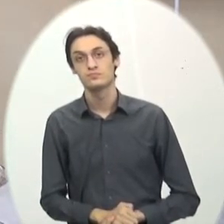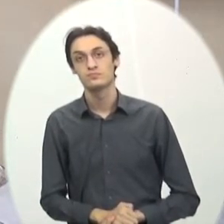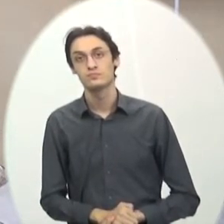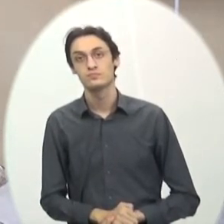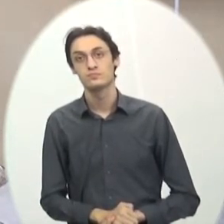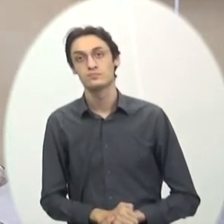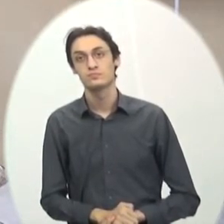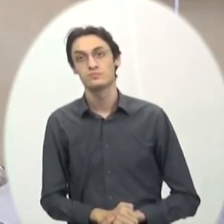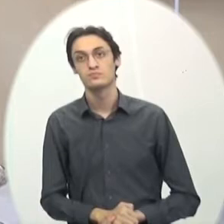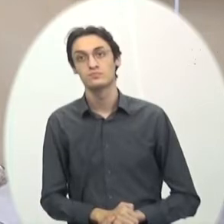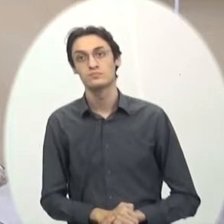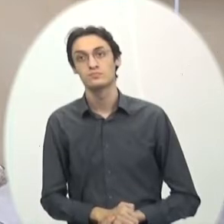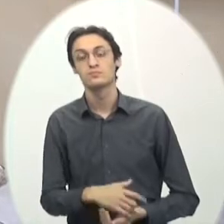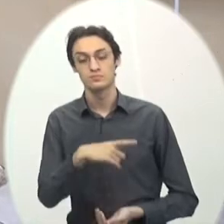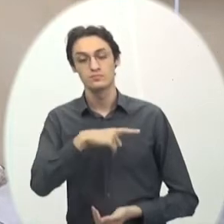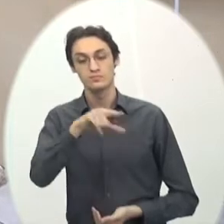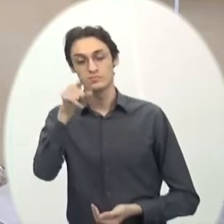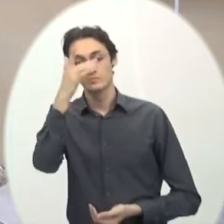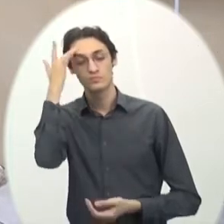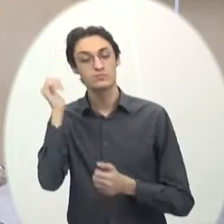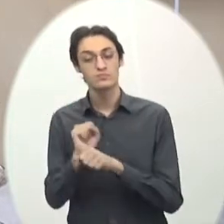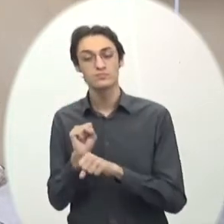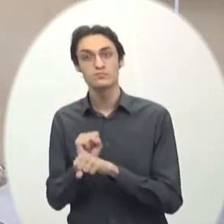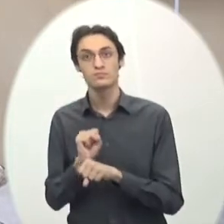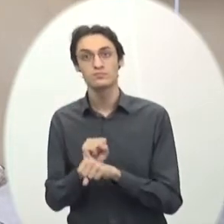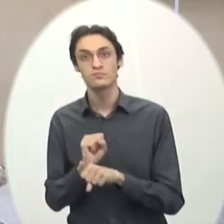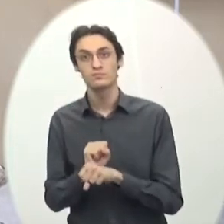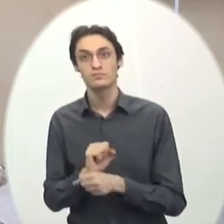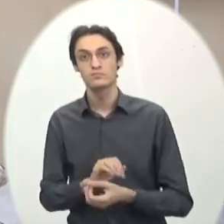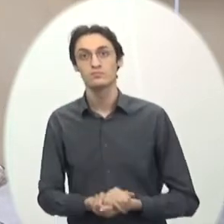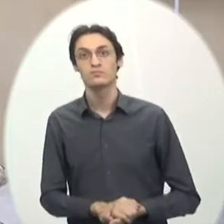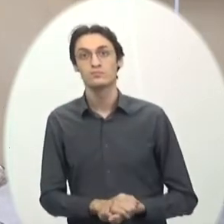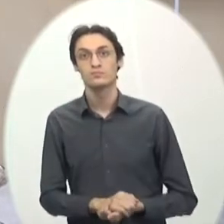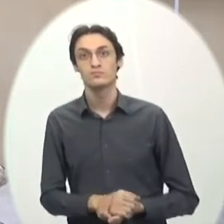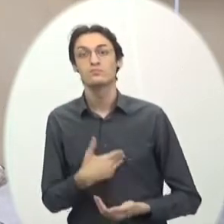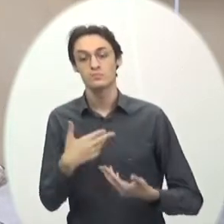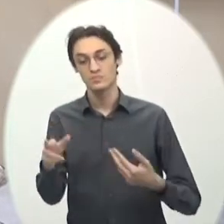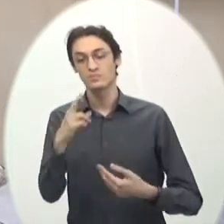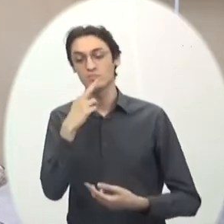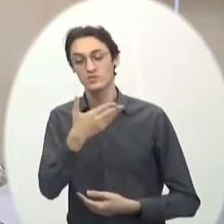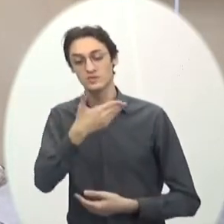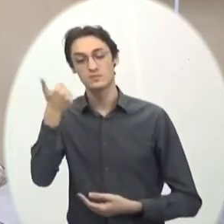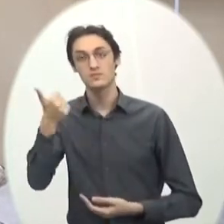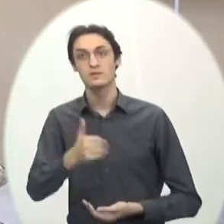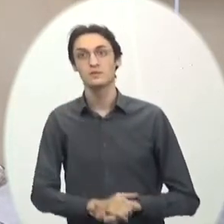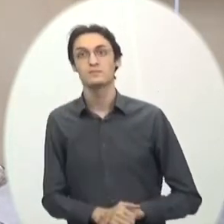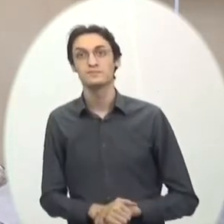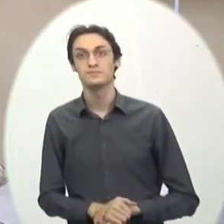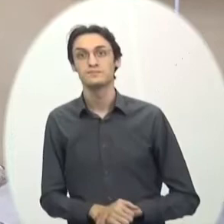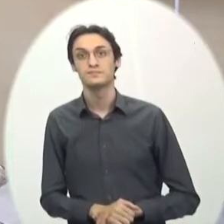chamada emergencial, eu tinha alguém de plantão. É certo, então a resposta agora ficou um pouco melhor. Desculpa.